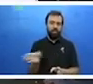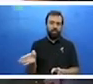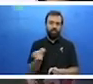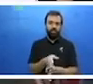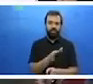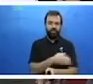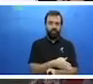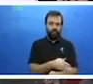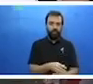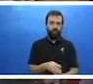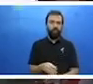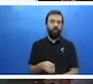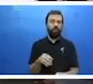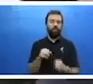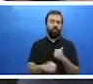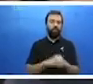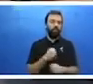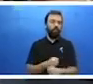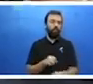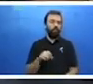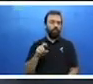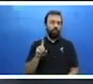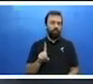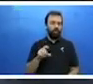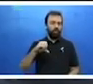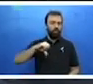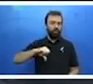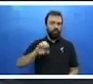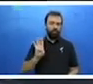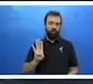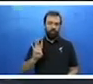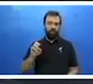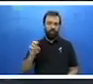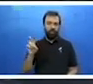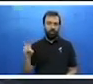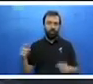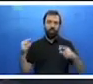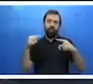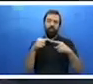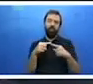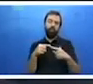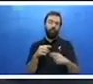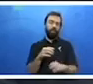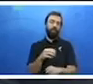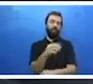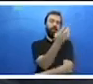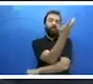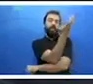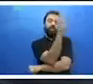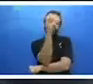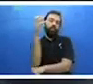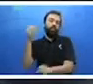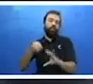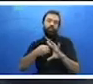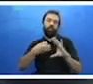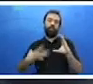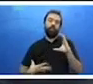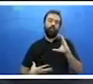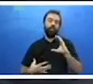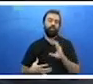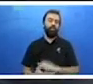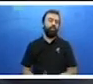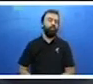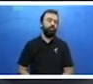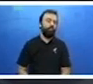em 1942, e eles olhavam as paisagens, muitas montanhas, ou